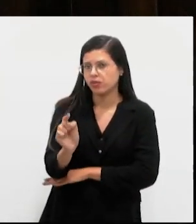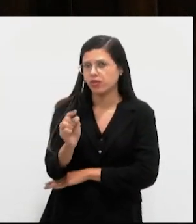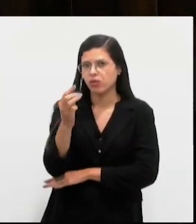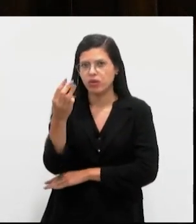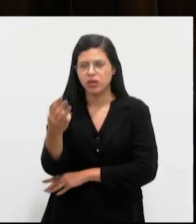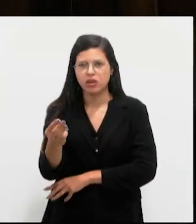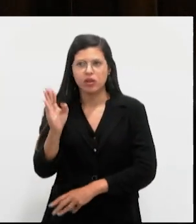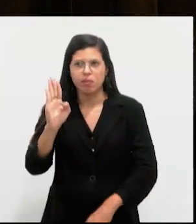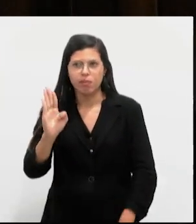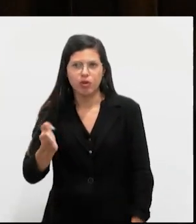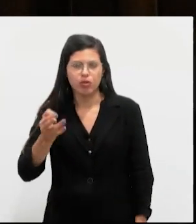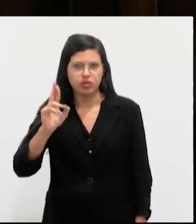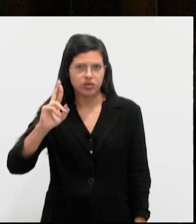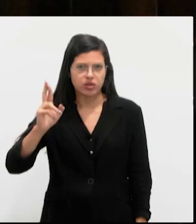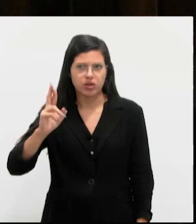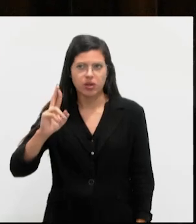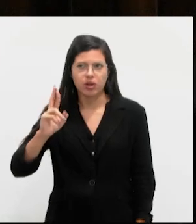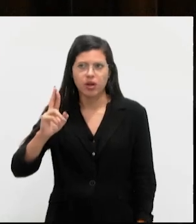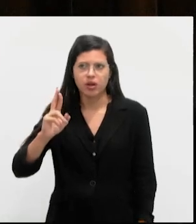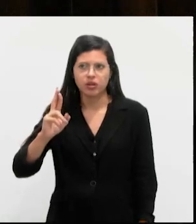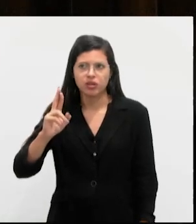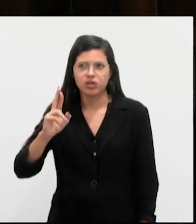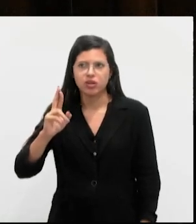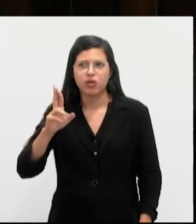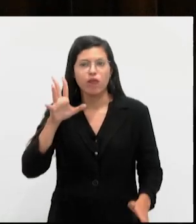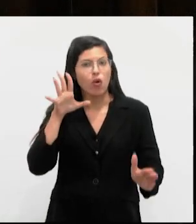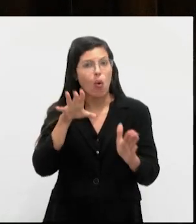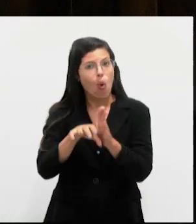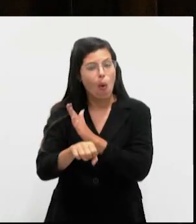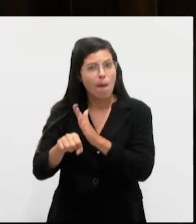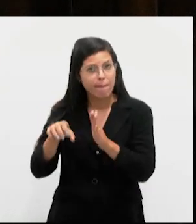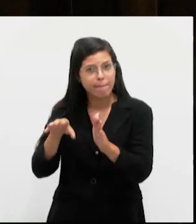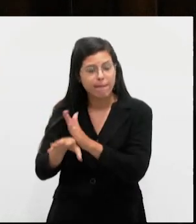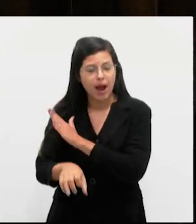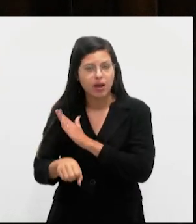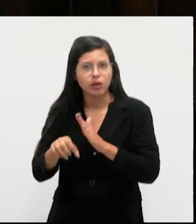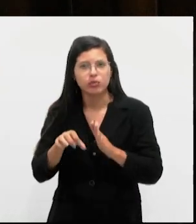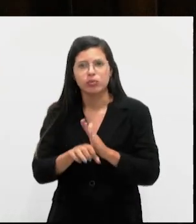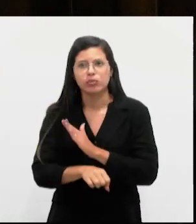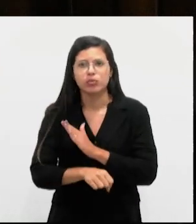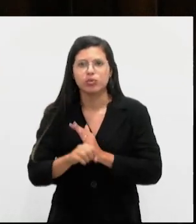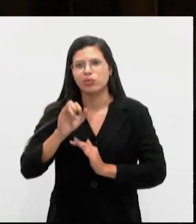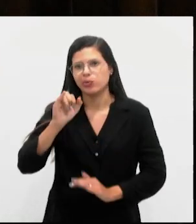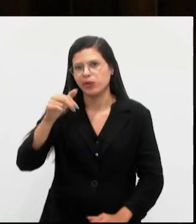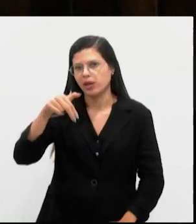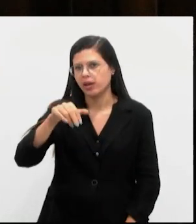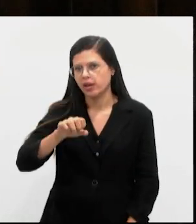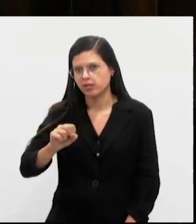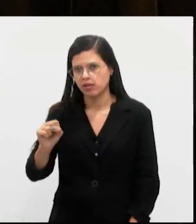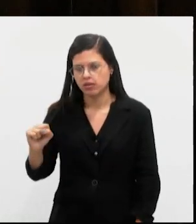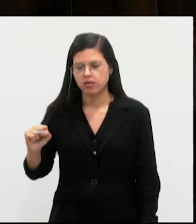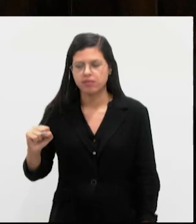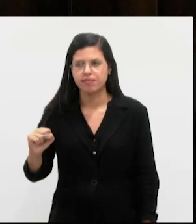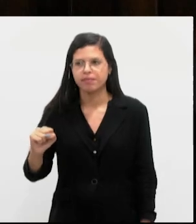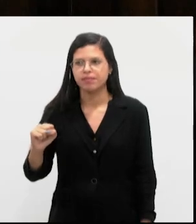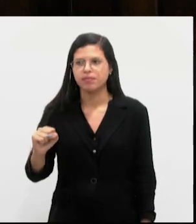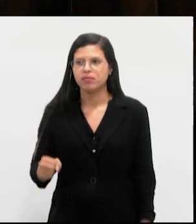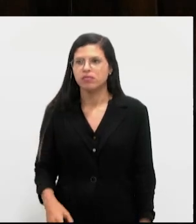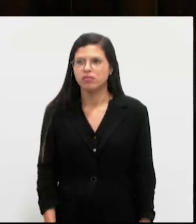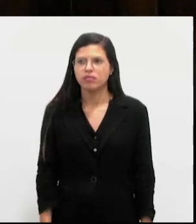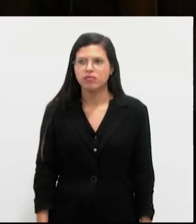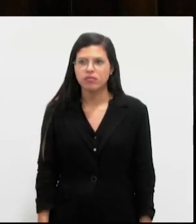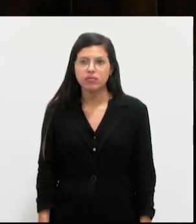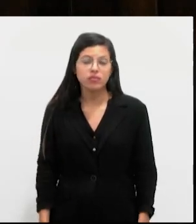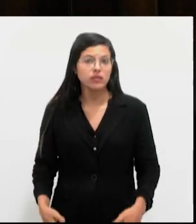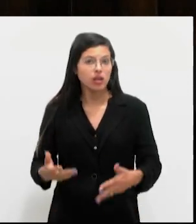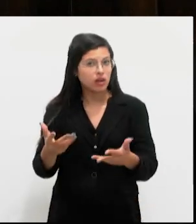6,3 bilhões de reais que foram subtraídos, surrupiados do INSS. Eles